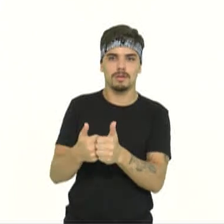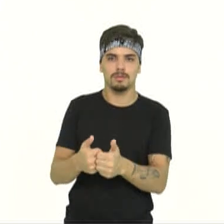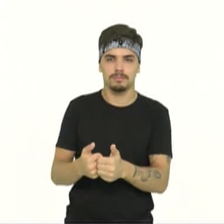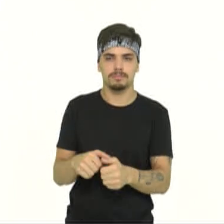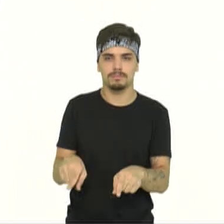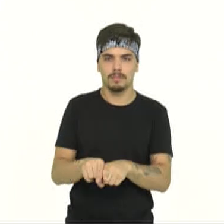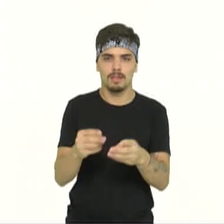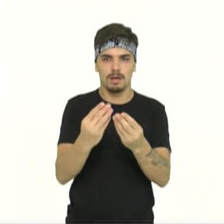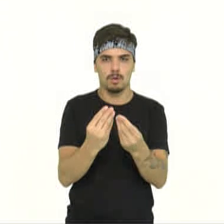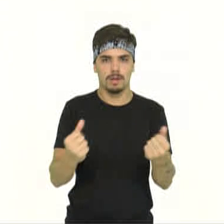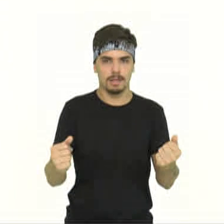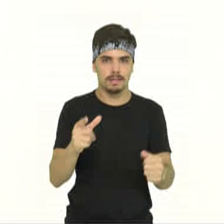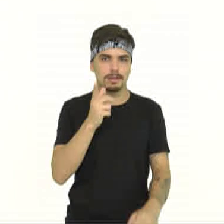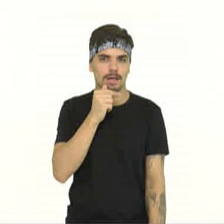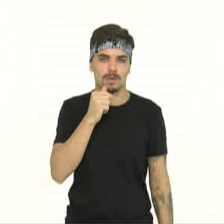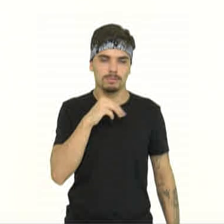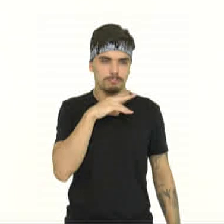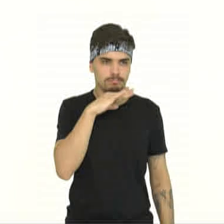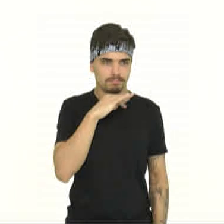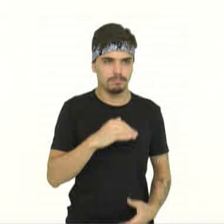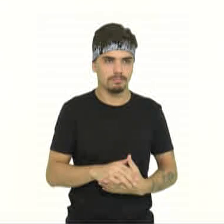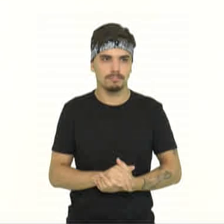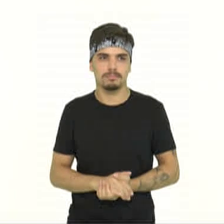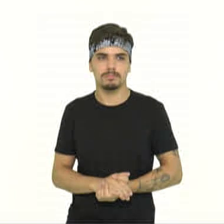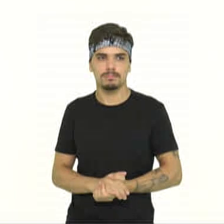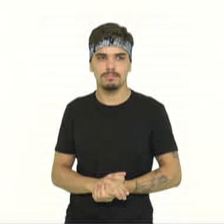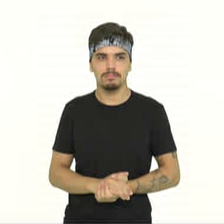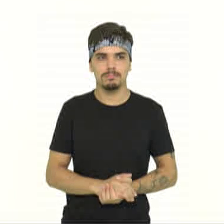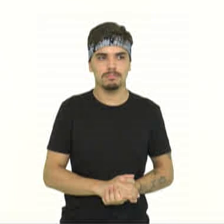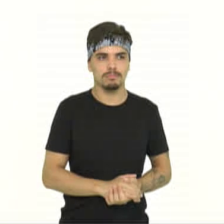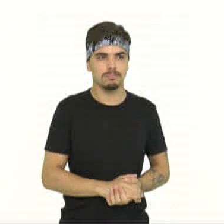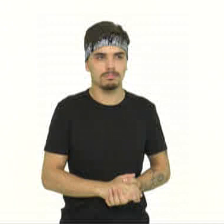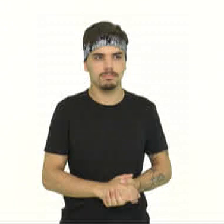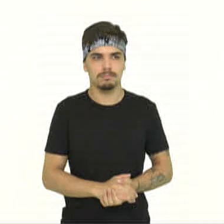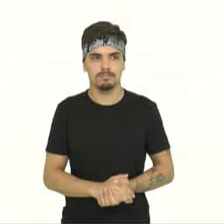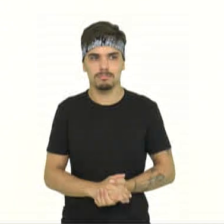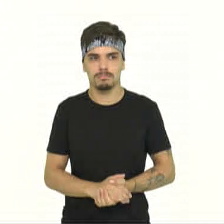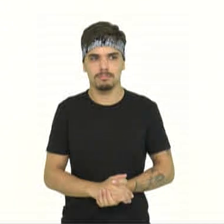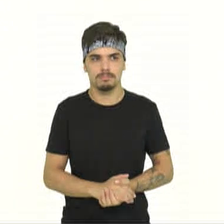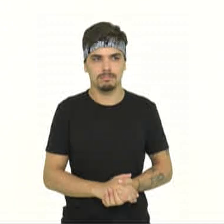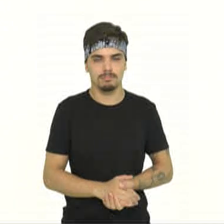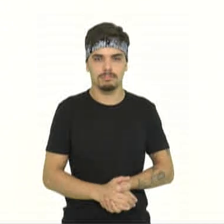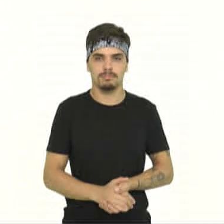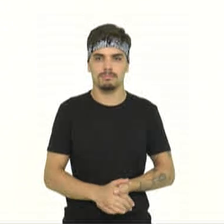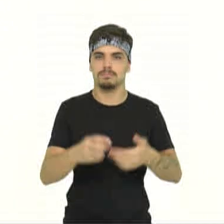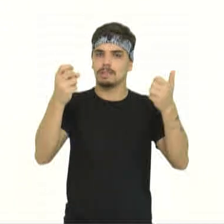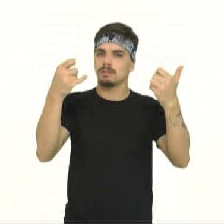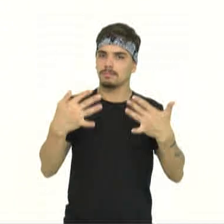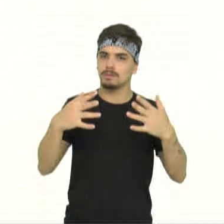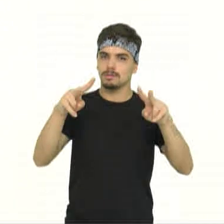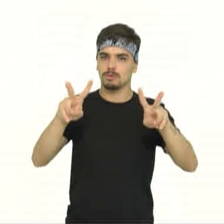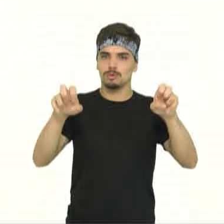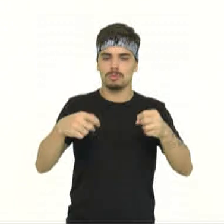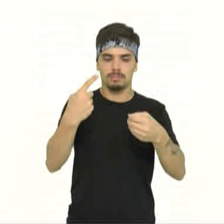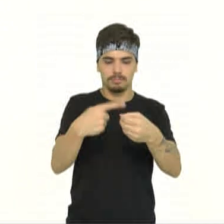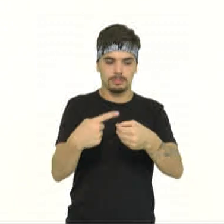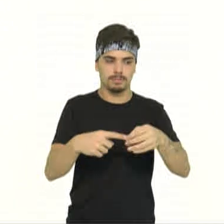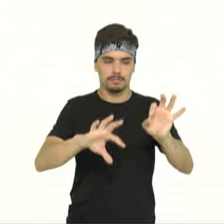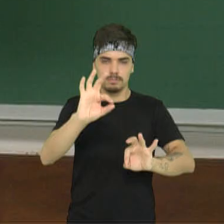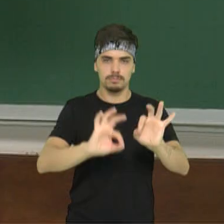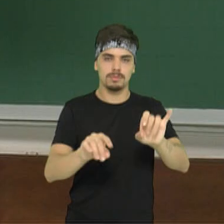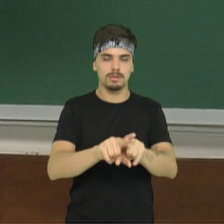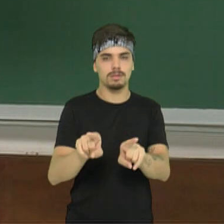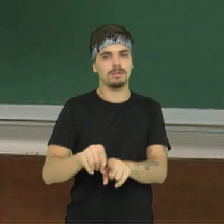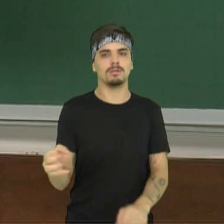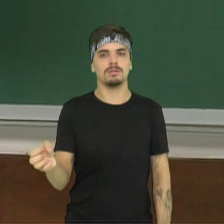a qualidade da água ali fica comprometida. Falando em urbanização, novamente Austrália e Nova Zelândia